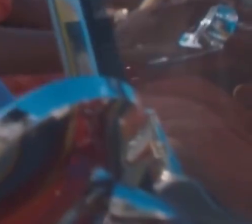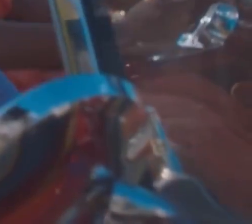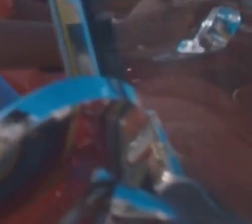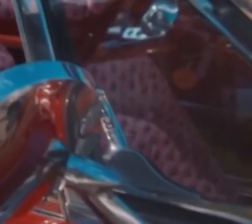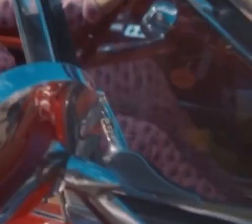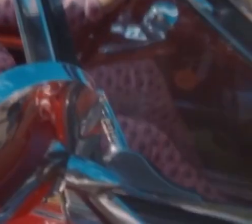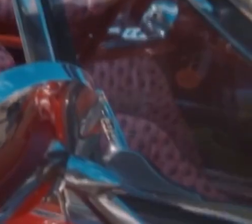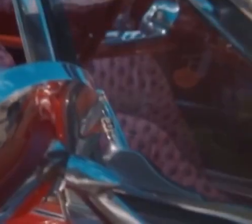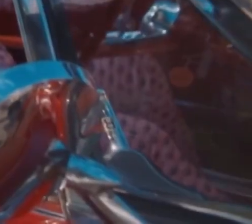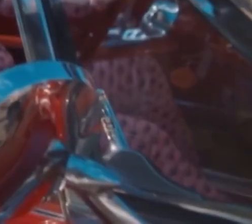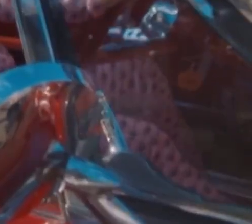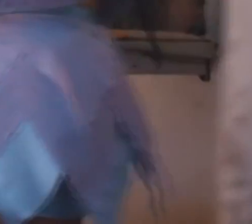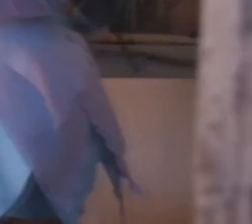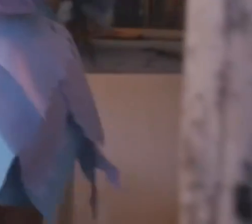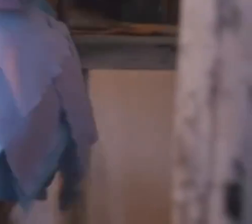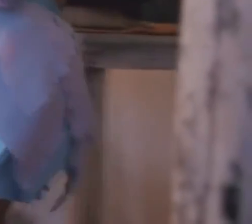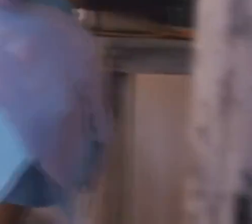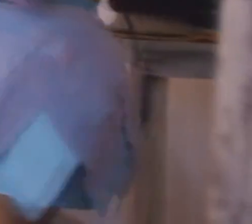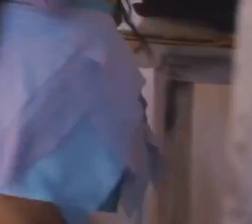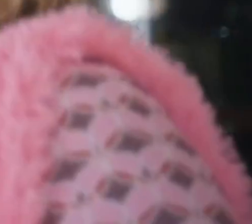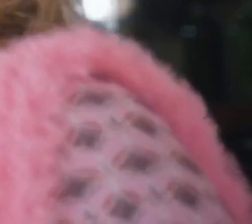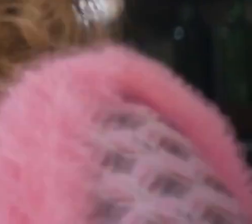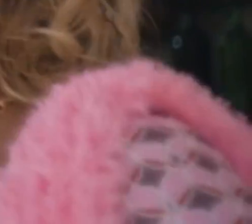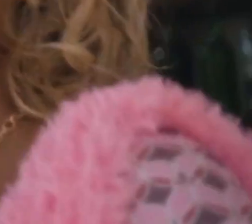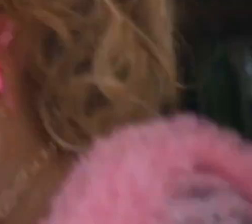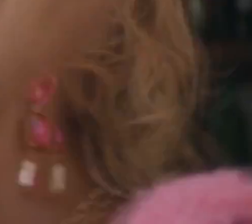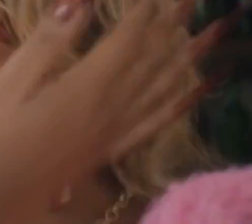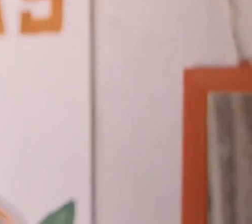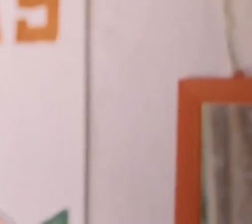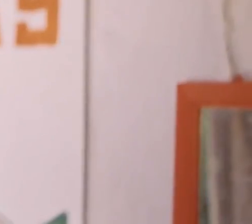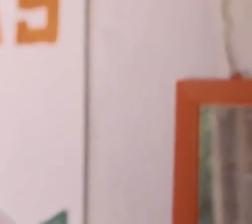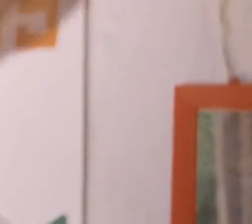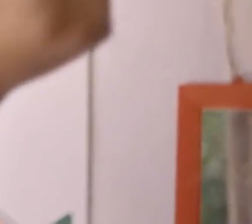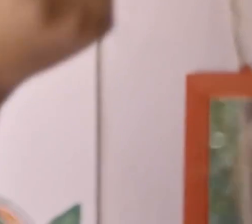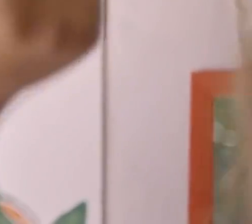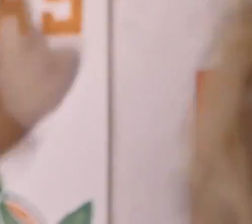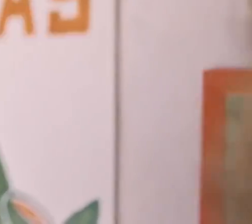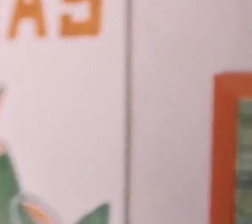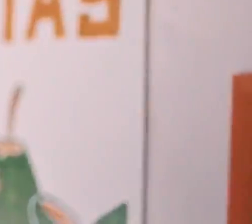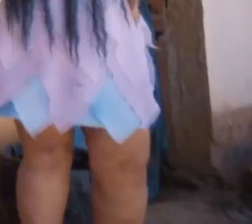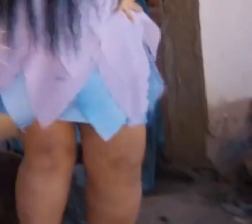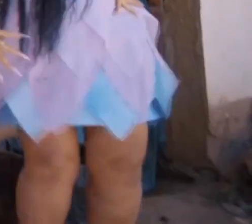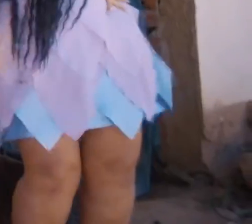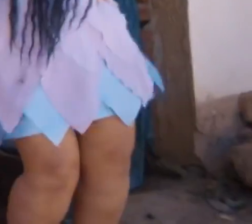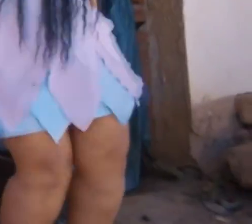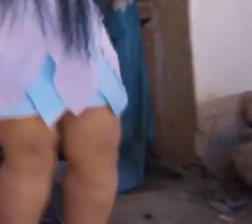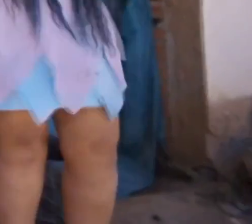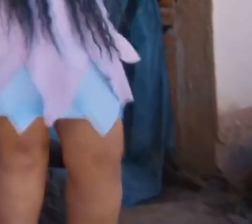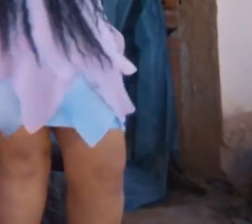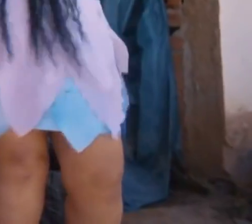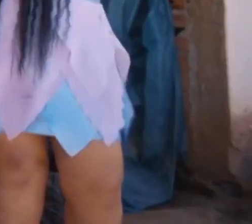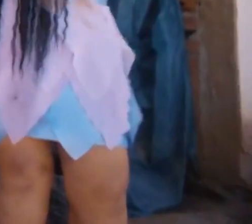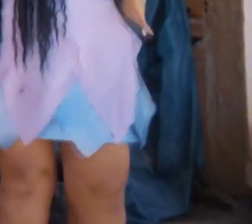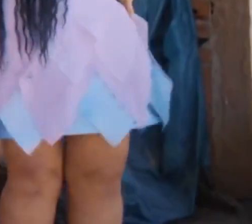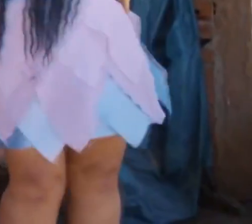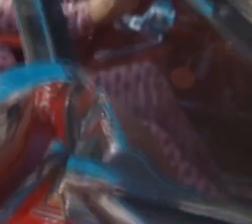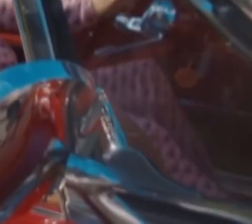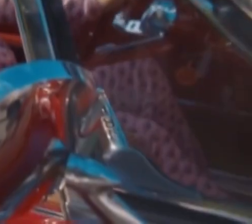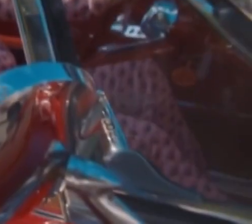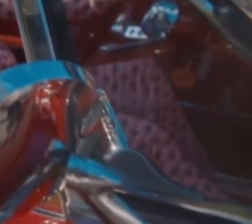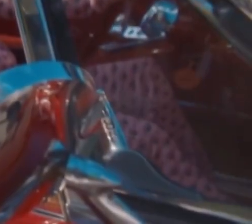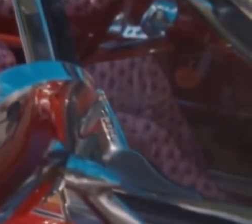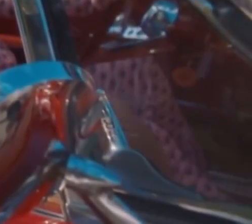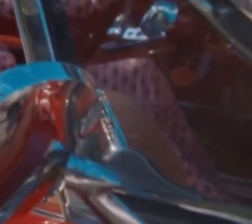cansa, tá no corre todo dia. Mais um dia, correria e tão pouca diversão.